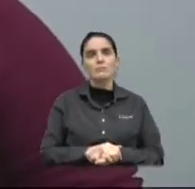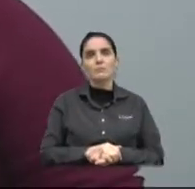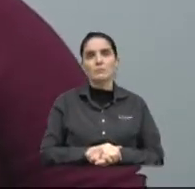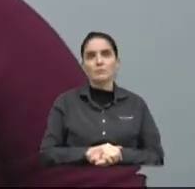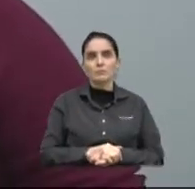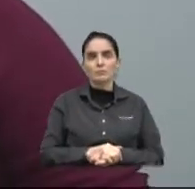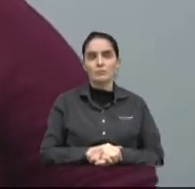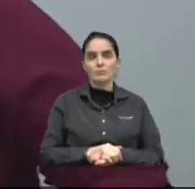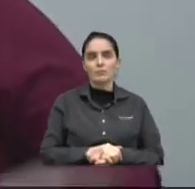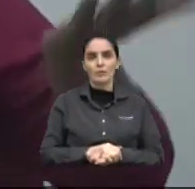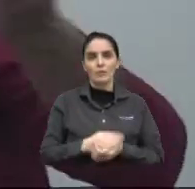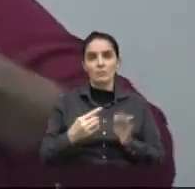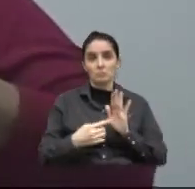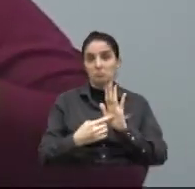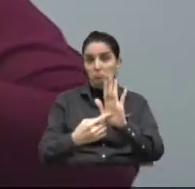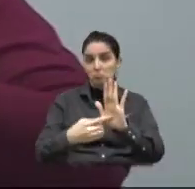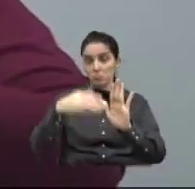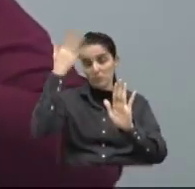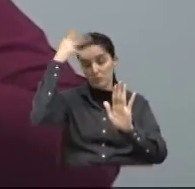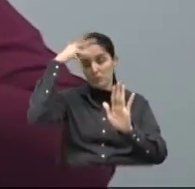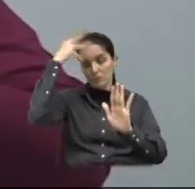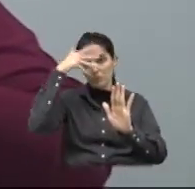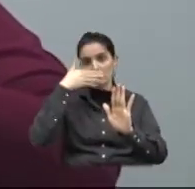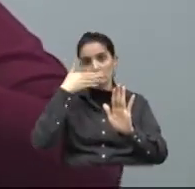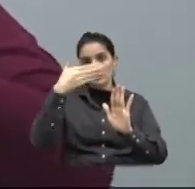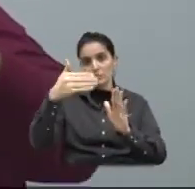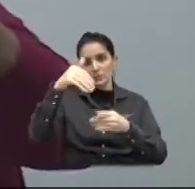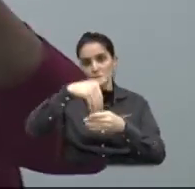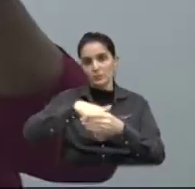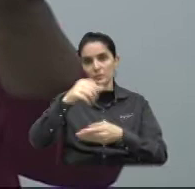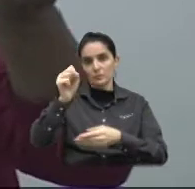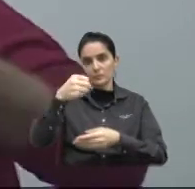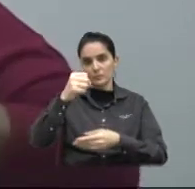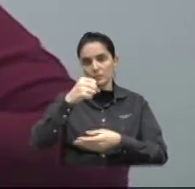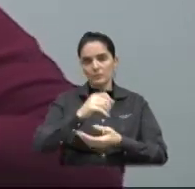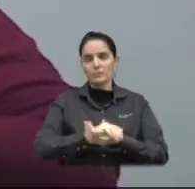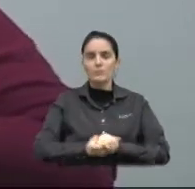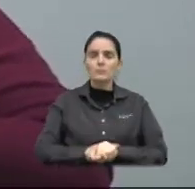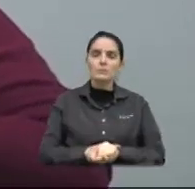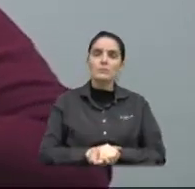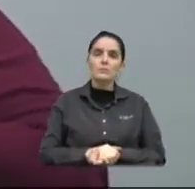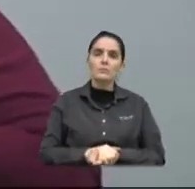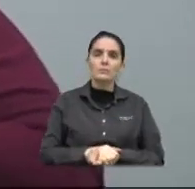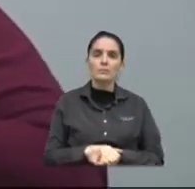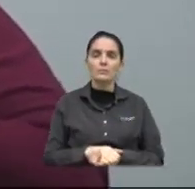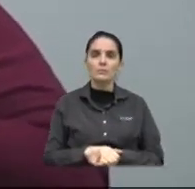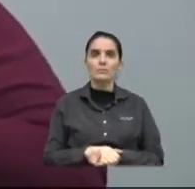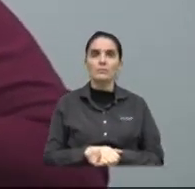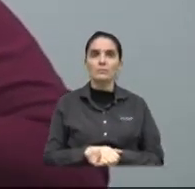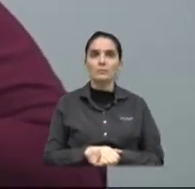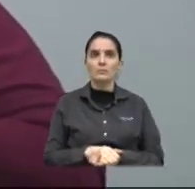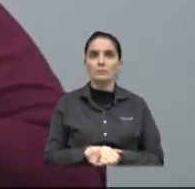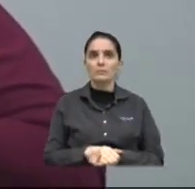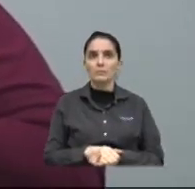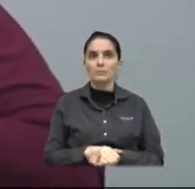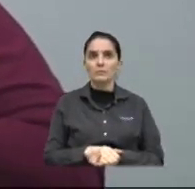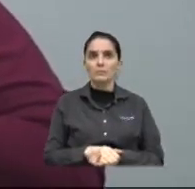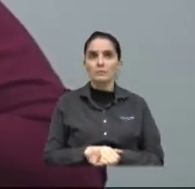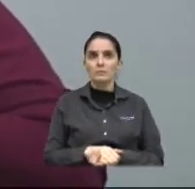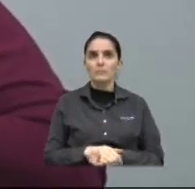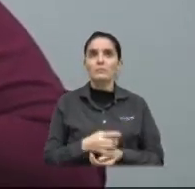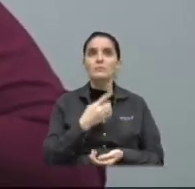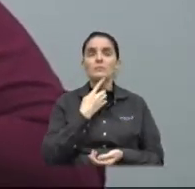colocação minha pedindo o voto e tenho certeza que todos aqui os vereadores têm essa essa vontade